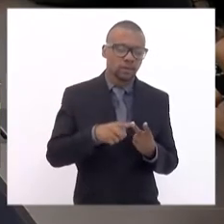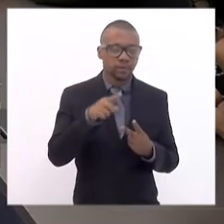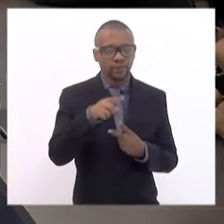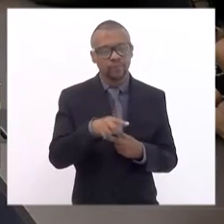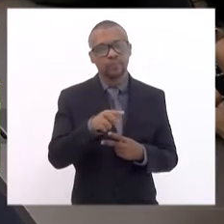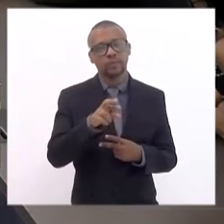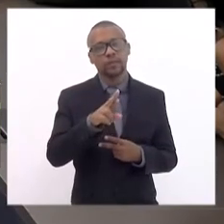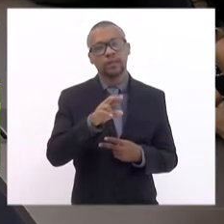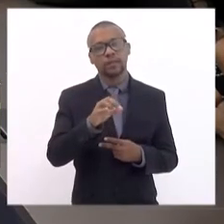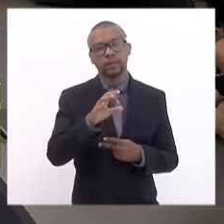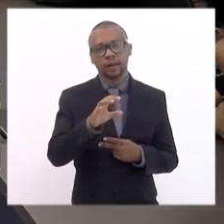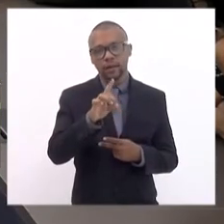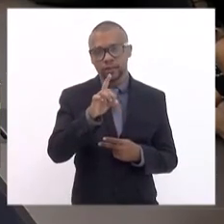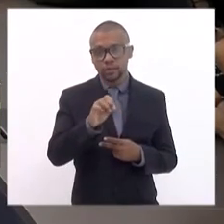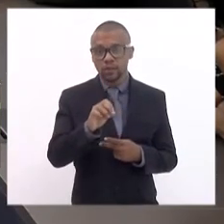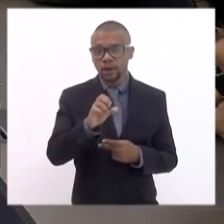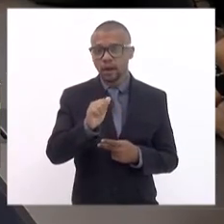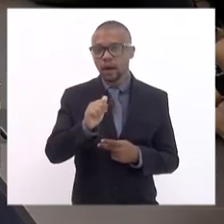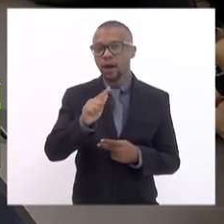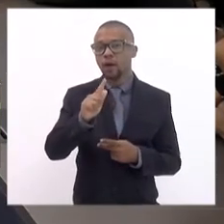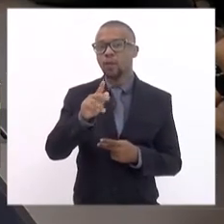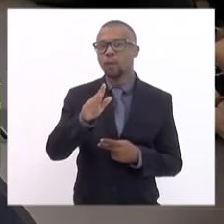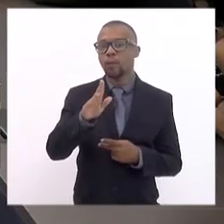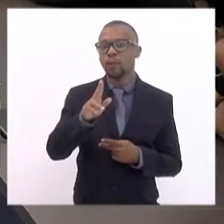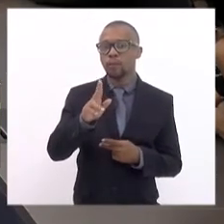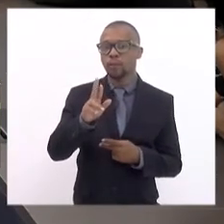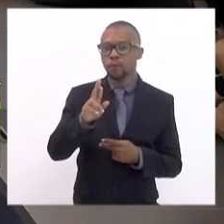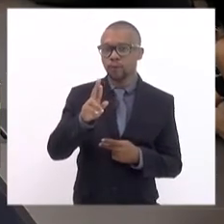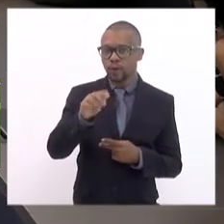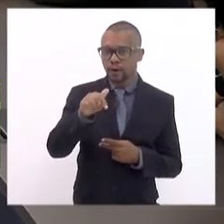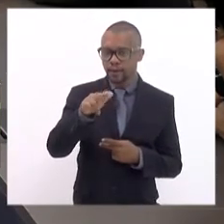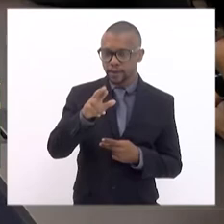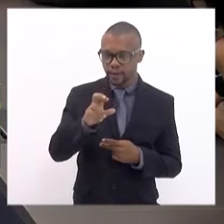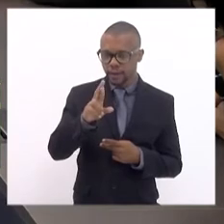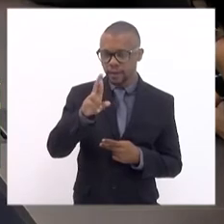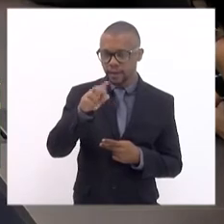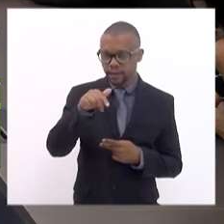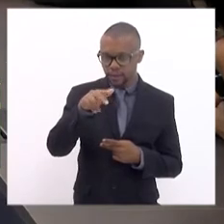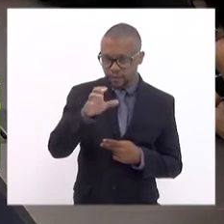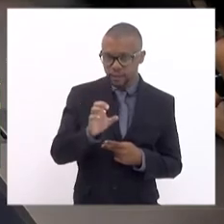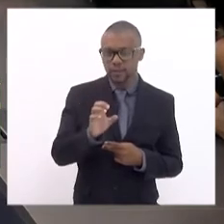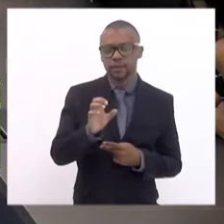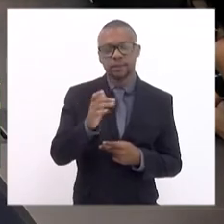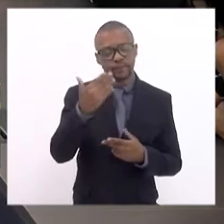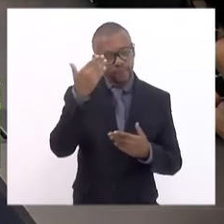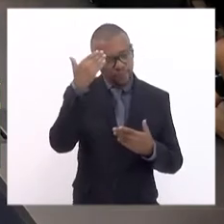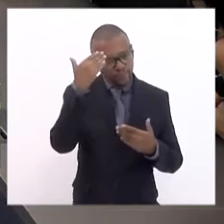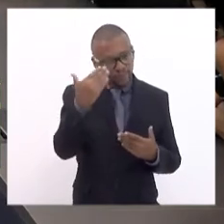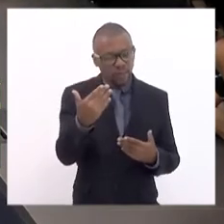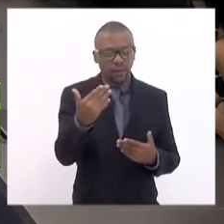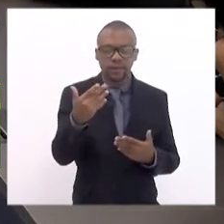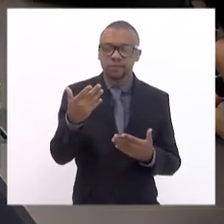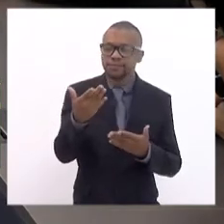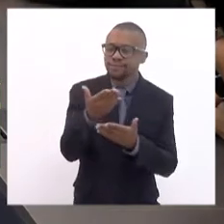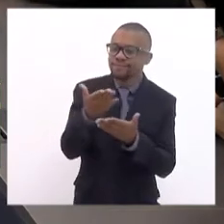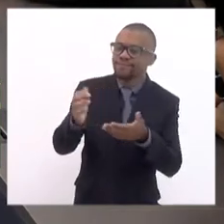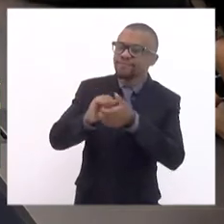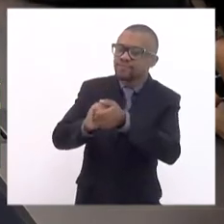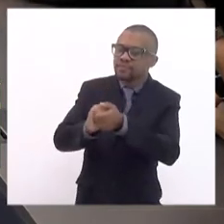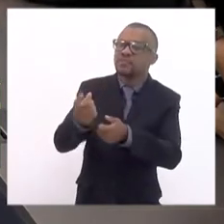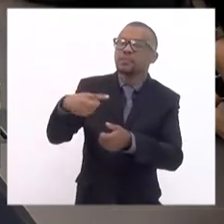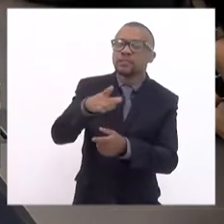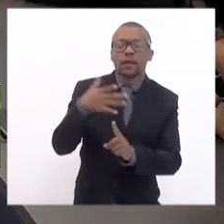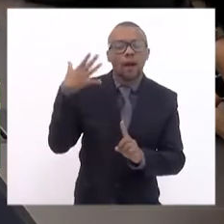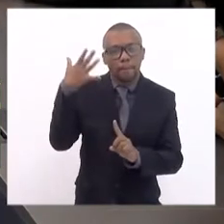obrigado pela presença, obrigado pela interlocução que a Gerri vem mantendo conosco, a sua equipe também, por favor. Você, Vossa Senhoria, e a sua equipe tem a